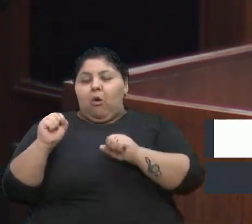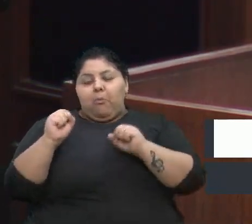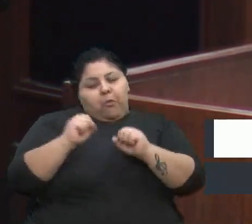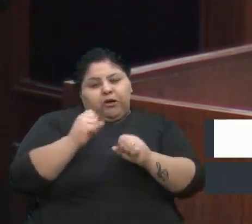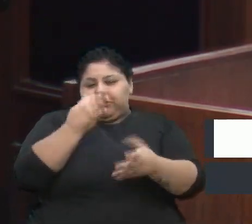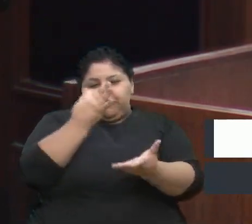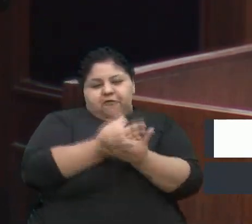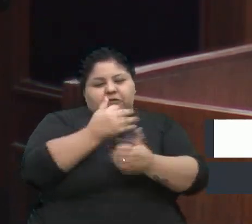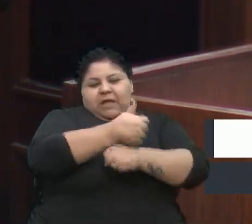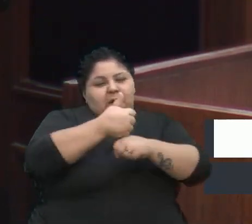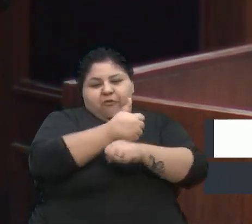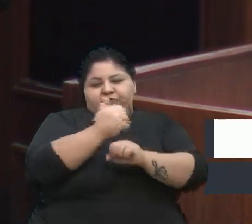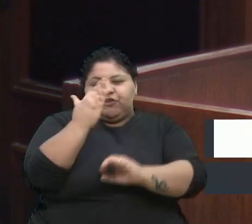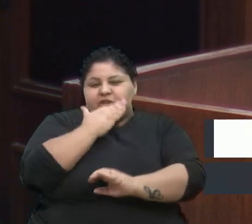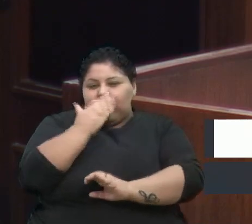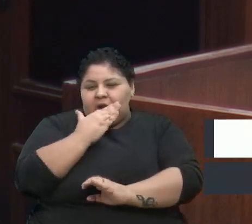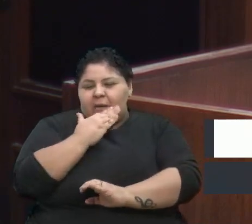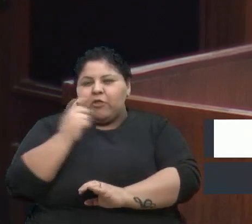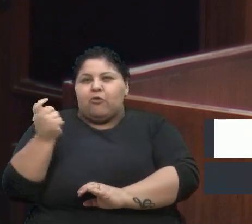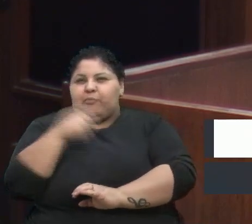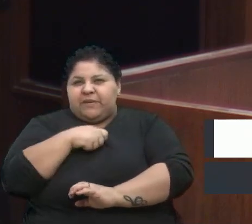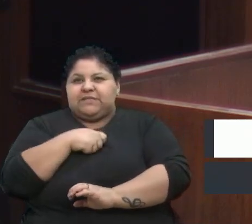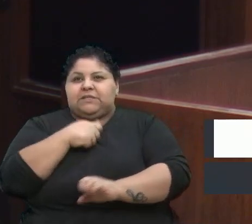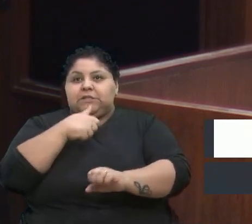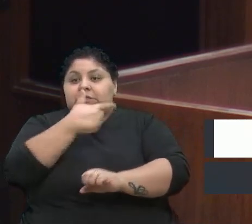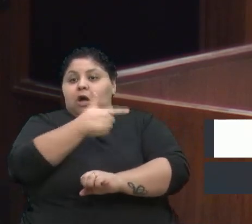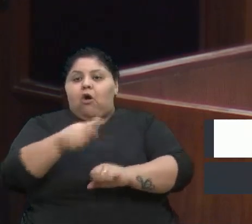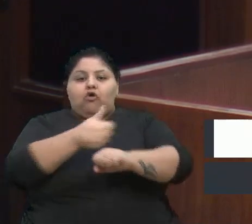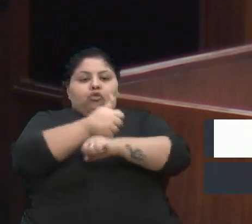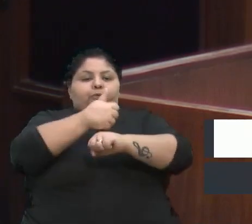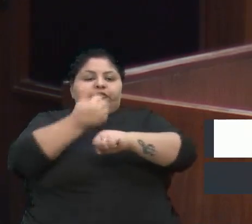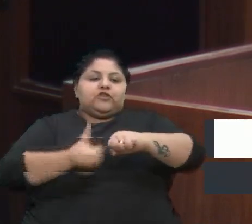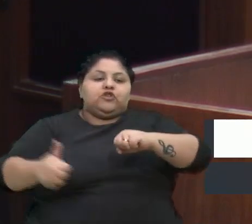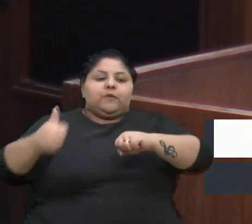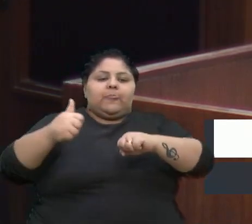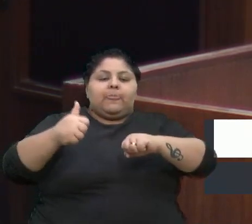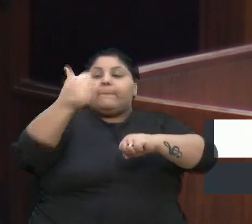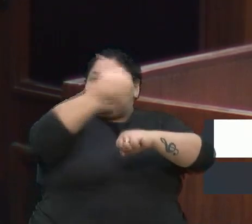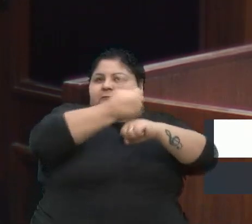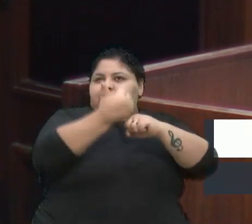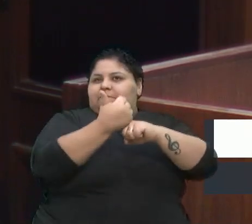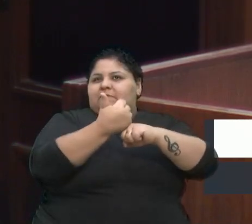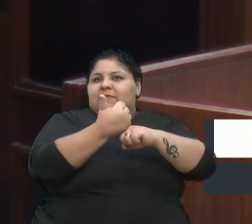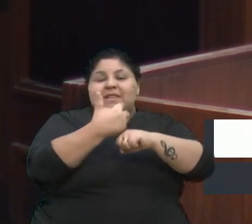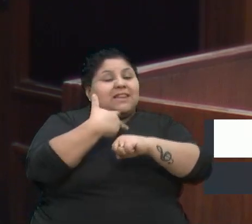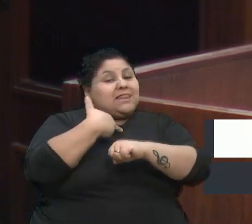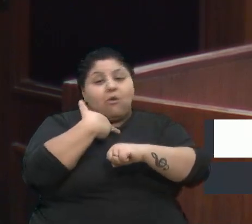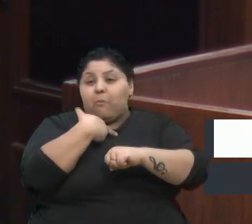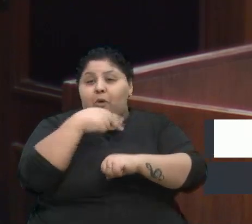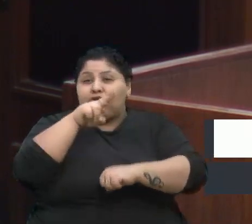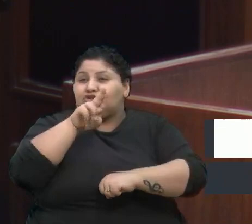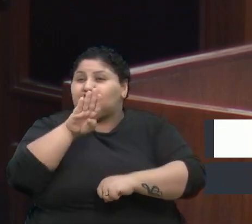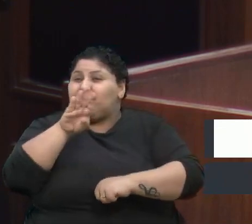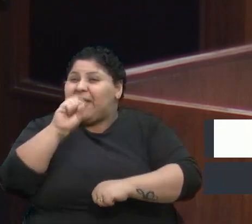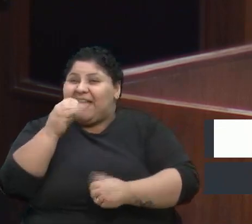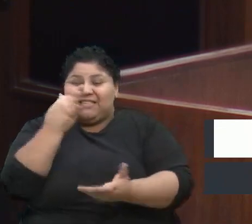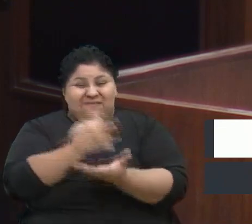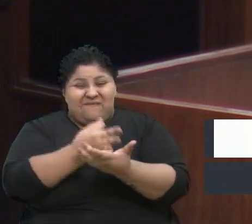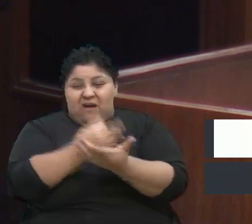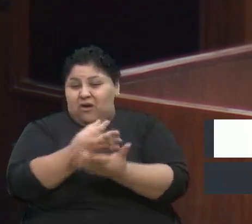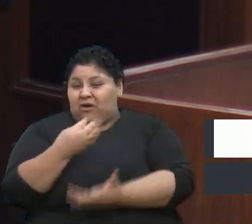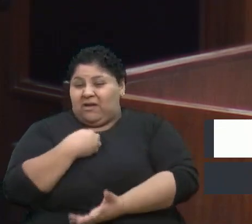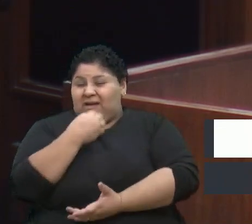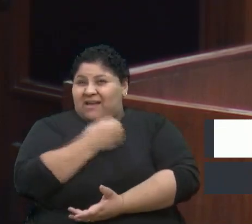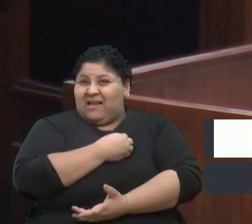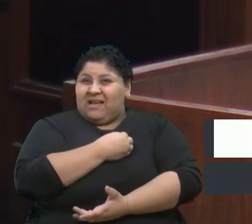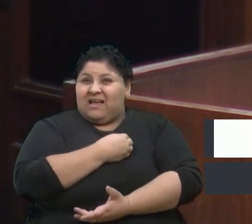alguém lá para substituí-lo. É inadmissível uma UBS ficar sem médico, porque as provas